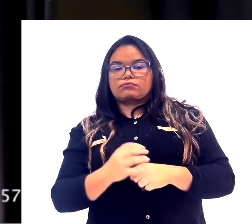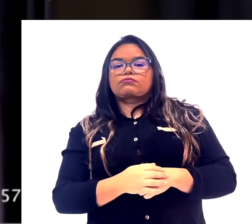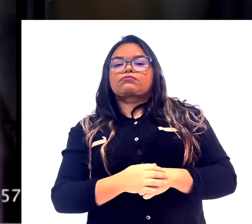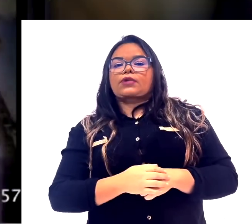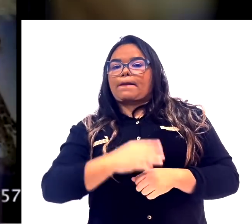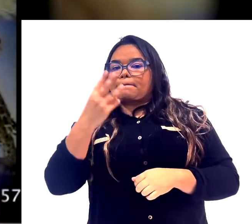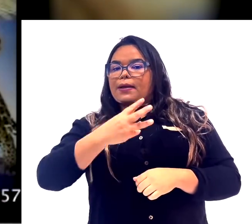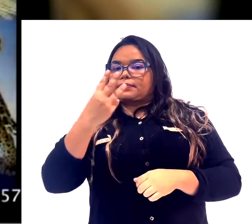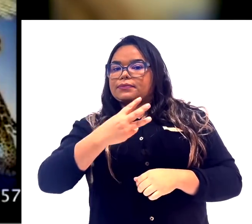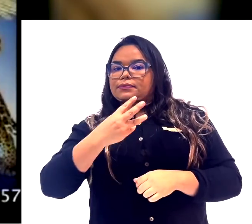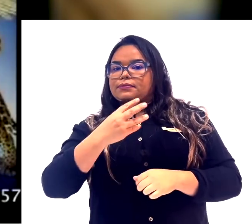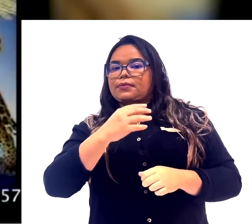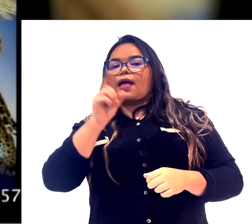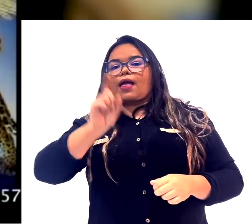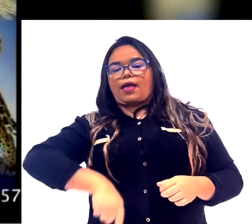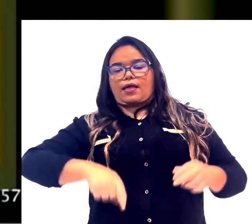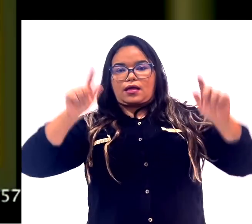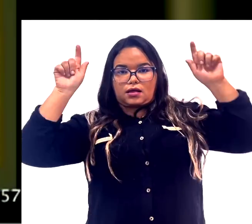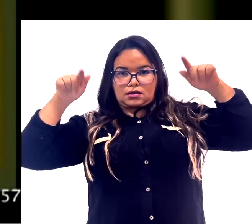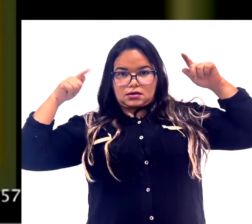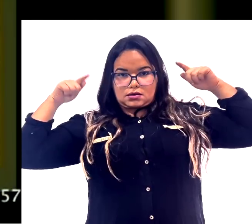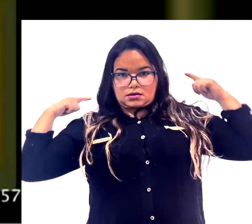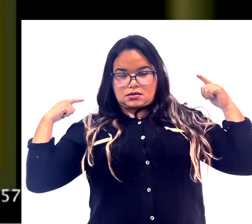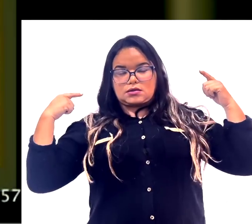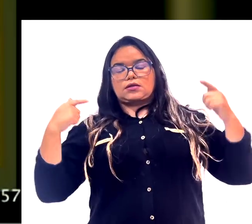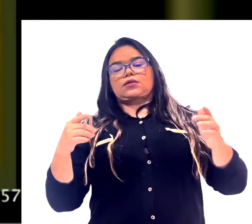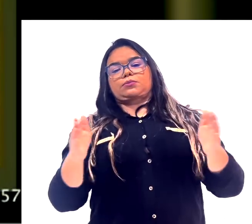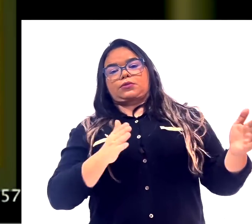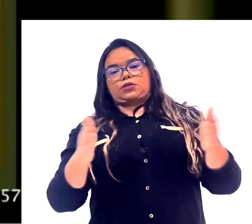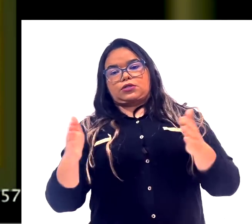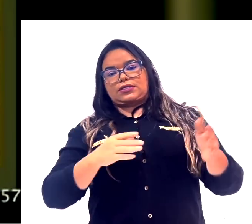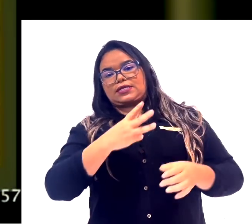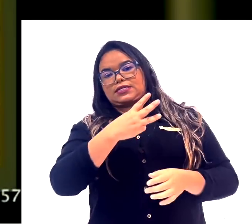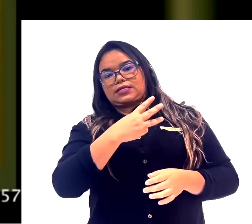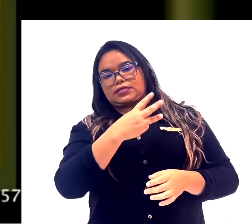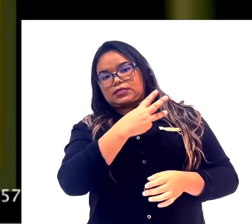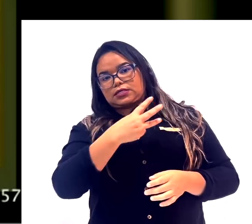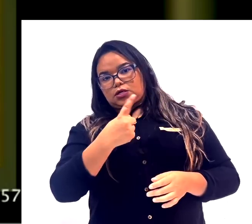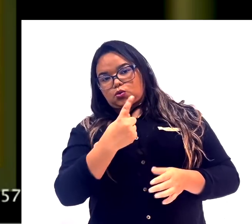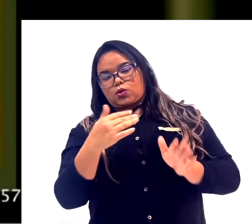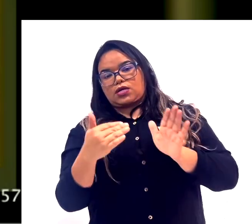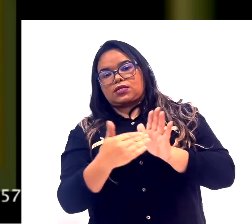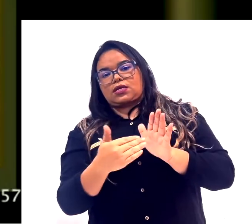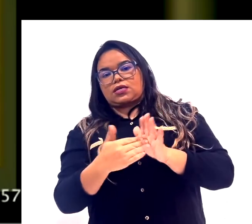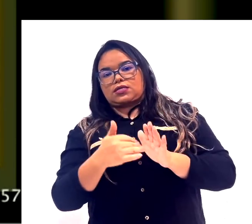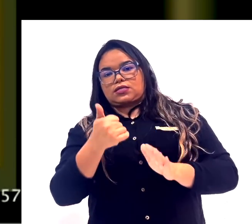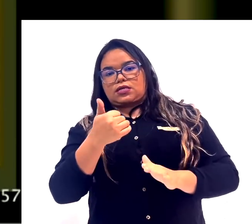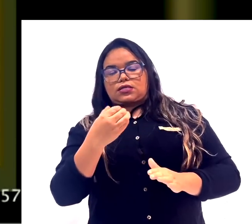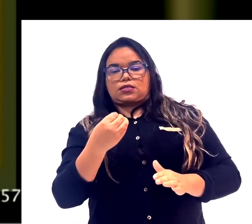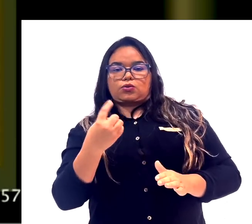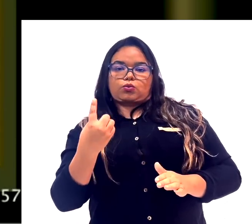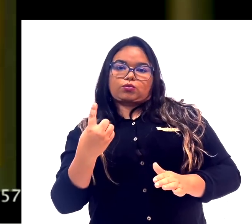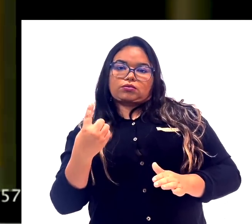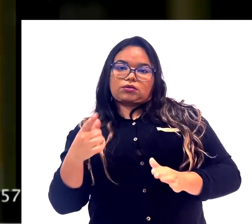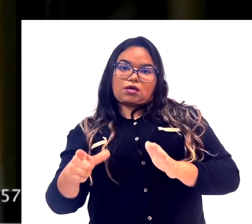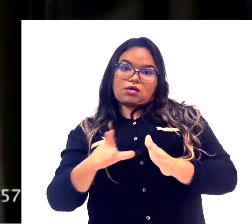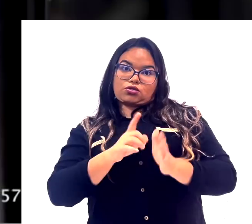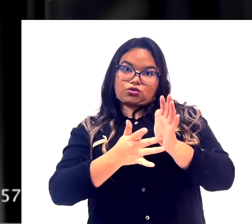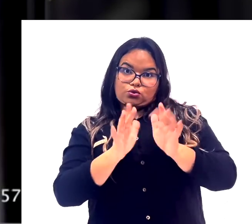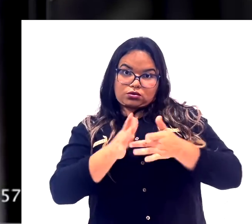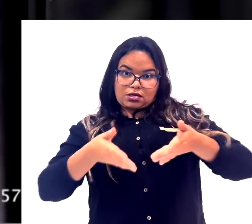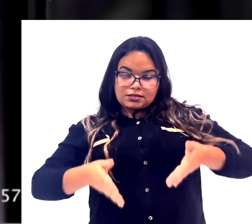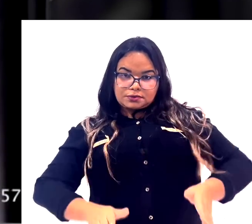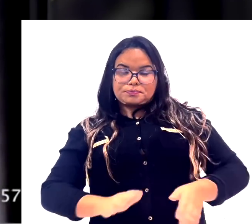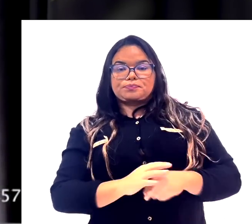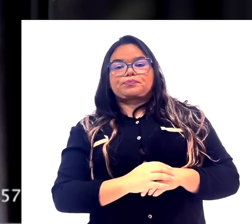Grécia, 331 a 168 a.C. E quando a Grécia estava no seu auge, Alexandre o